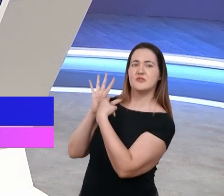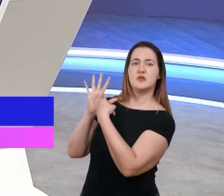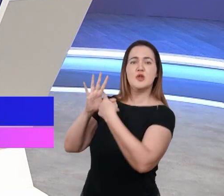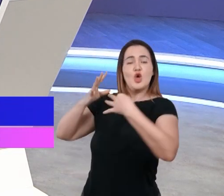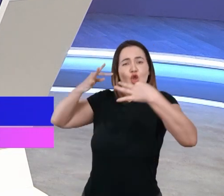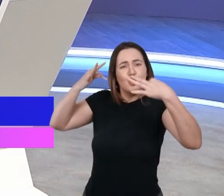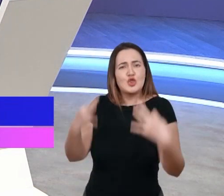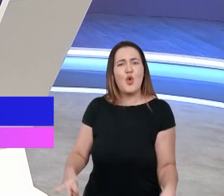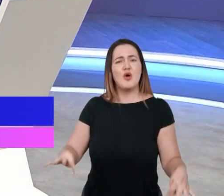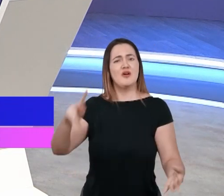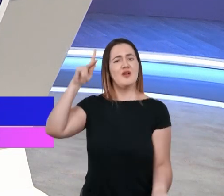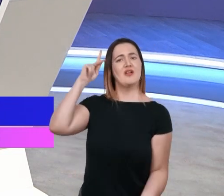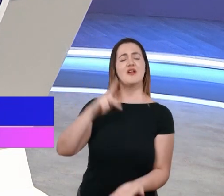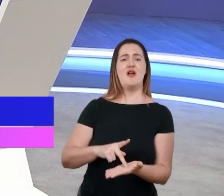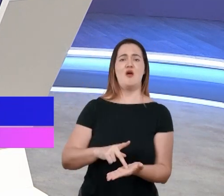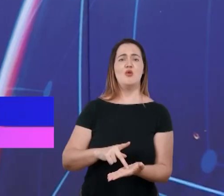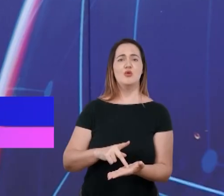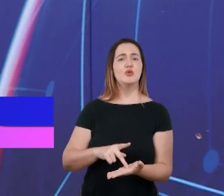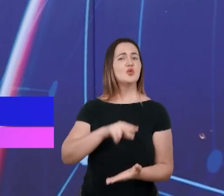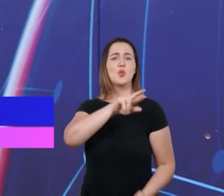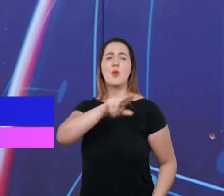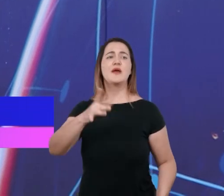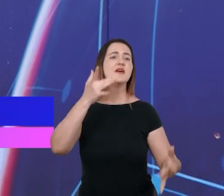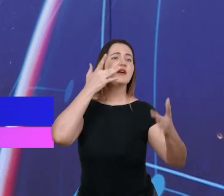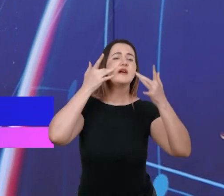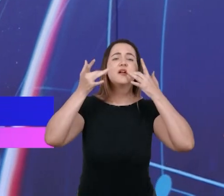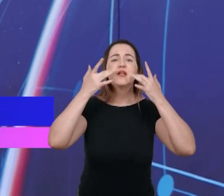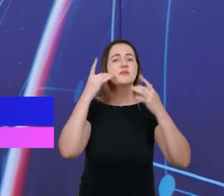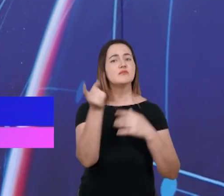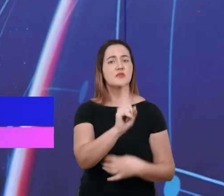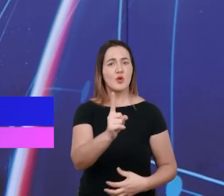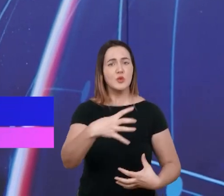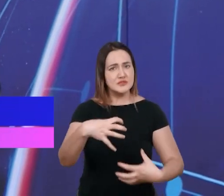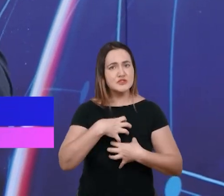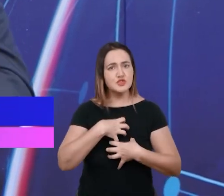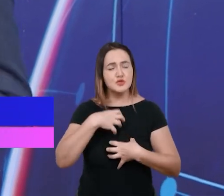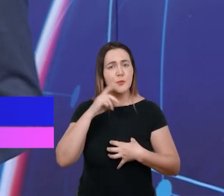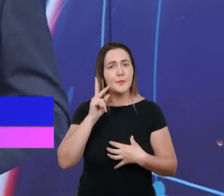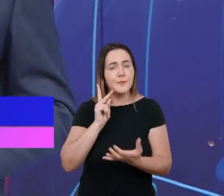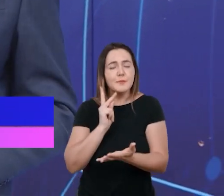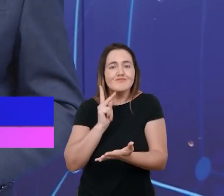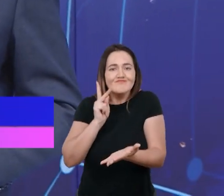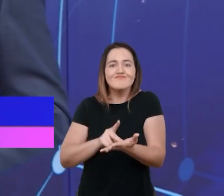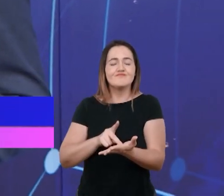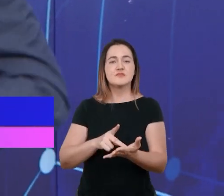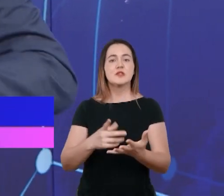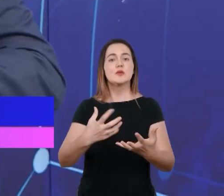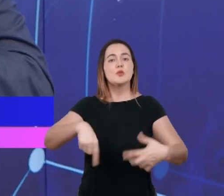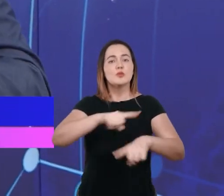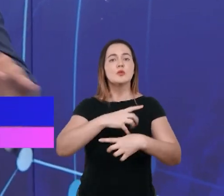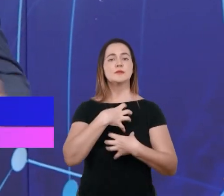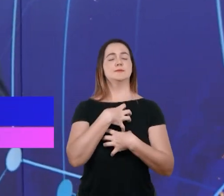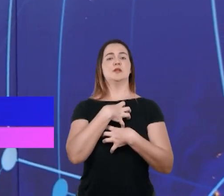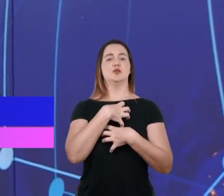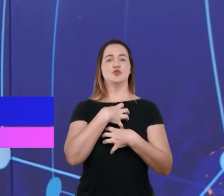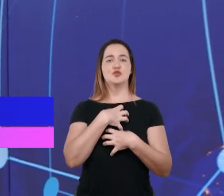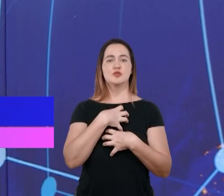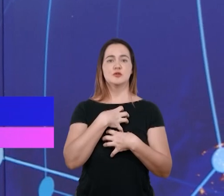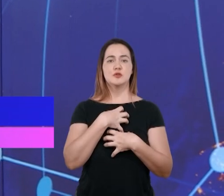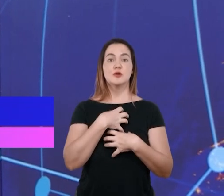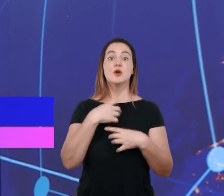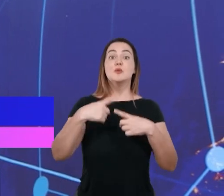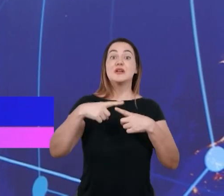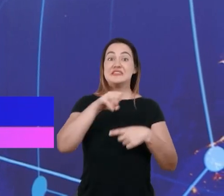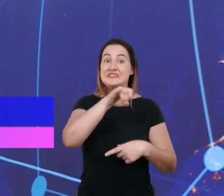que Jesus passou. Então, nesse sentido, ele caminha até o inferno, até as consequências finais